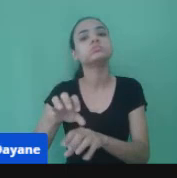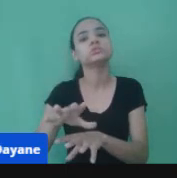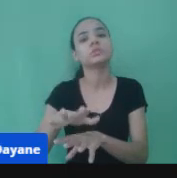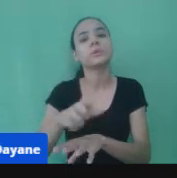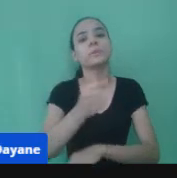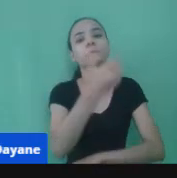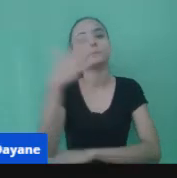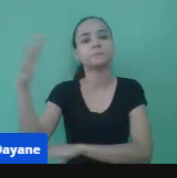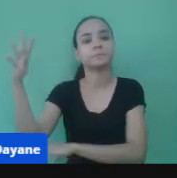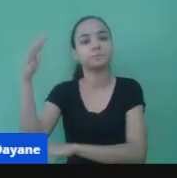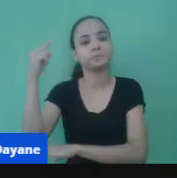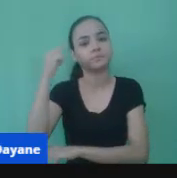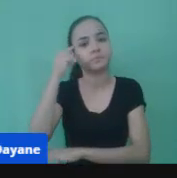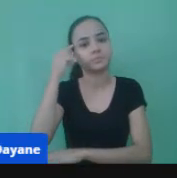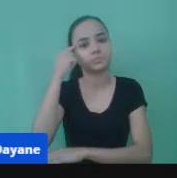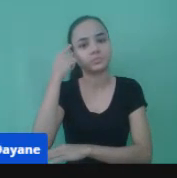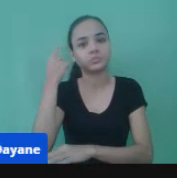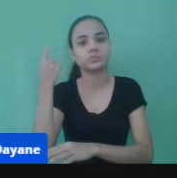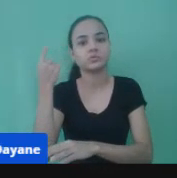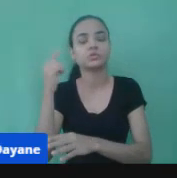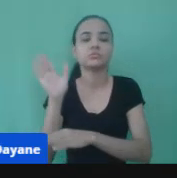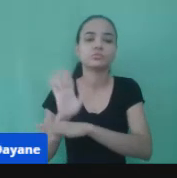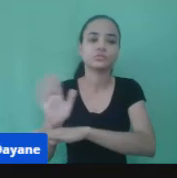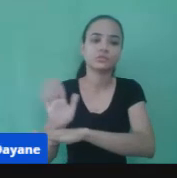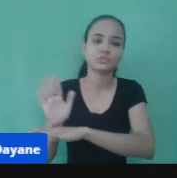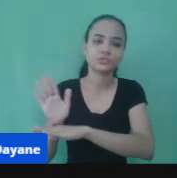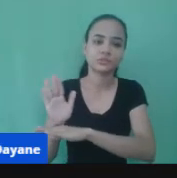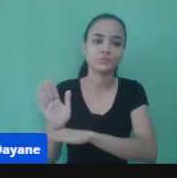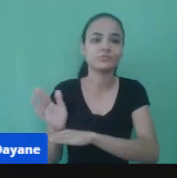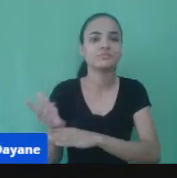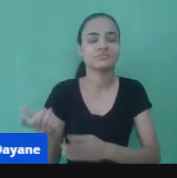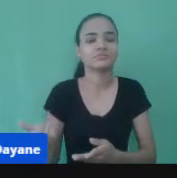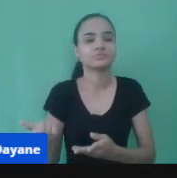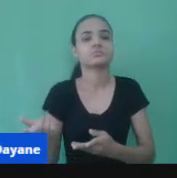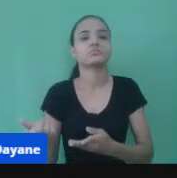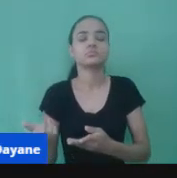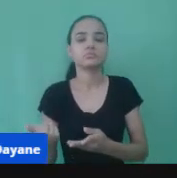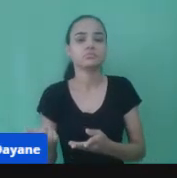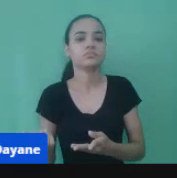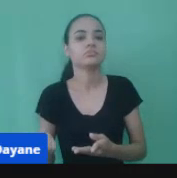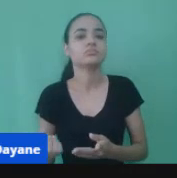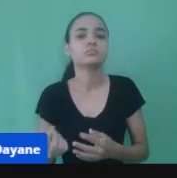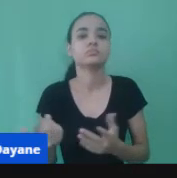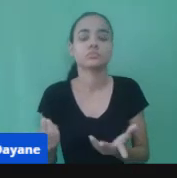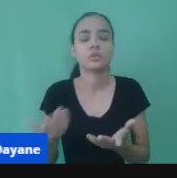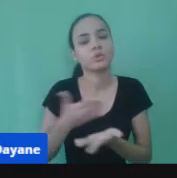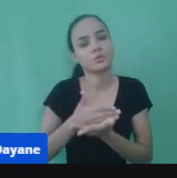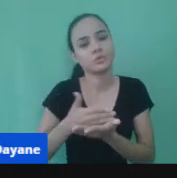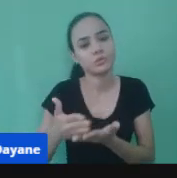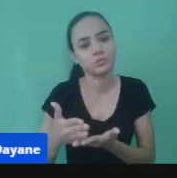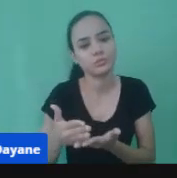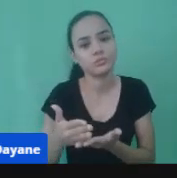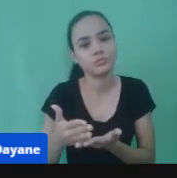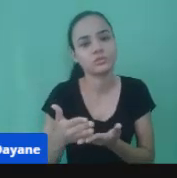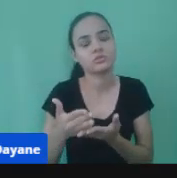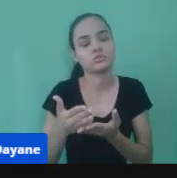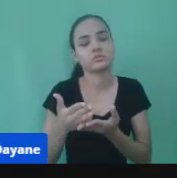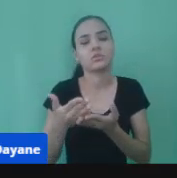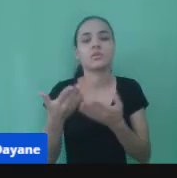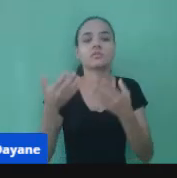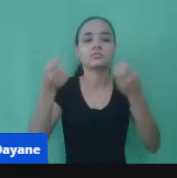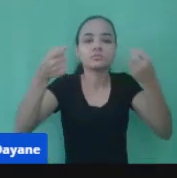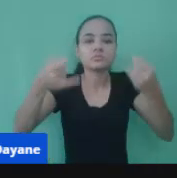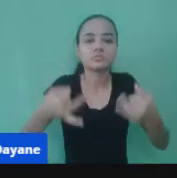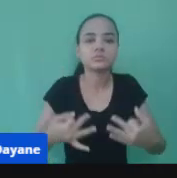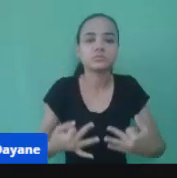Então, observando aí o próximo slide, para a gente começar a falar dessa temática, né, eu tenho que ter um cenário, né? Então, de